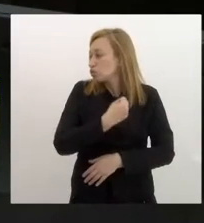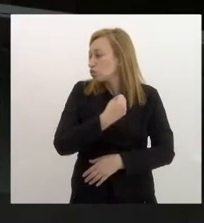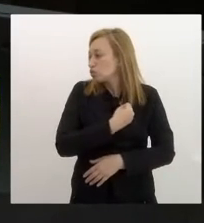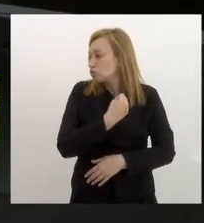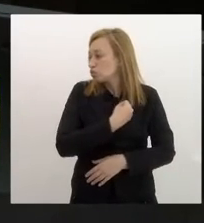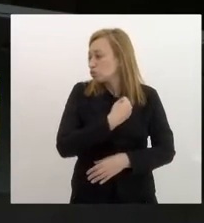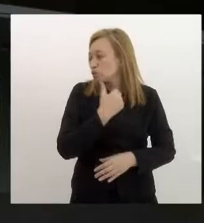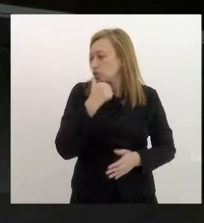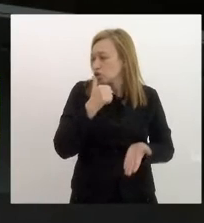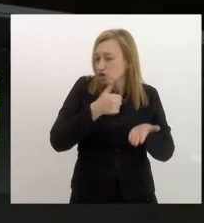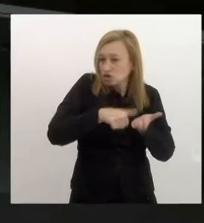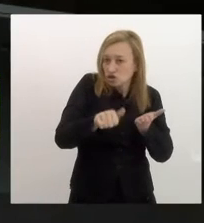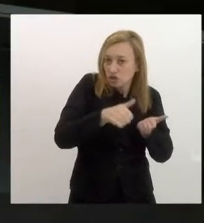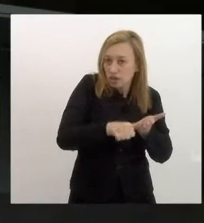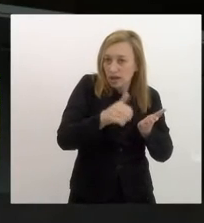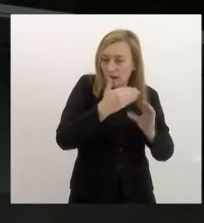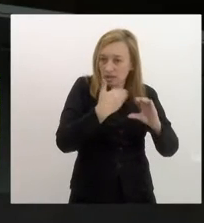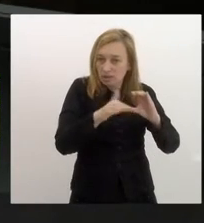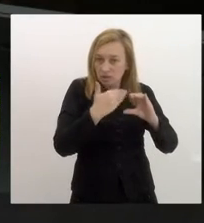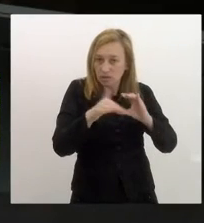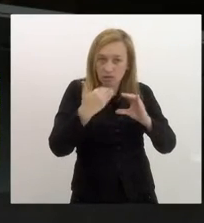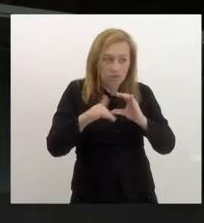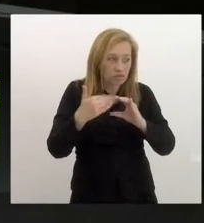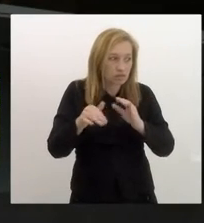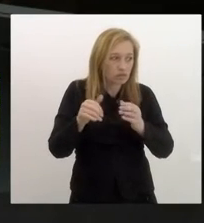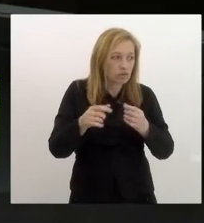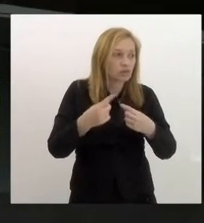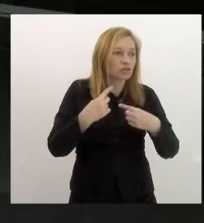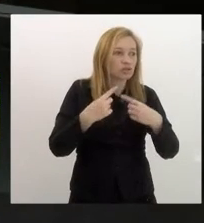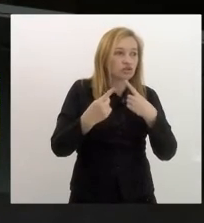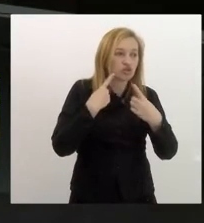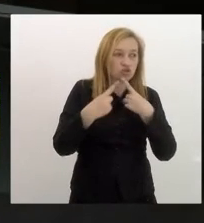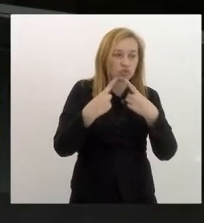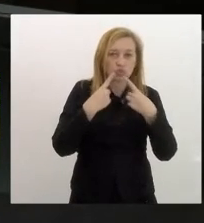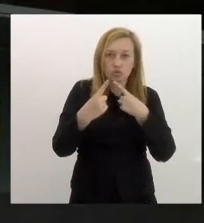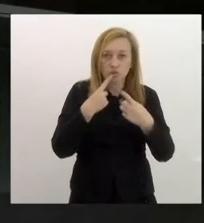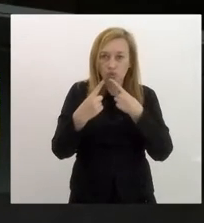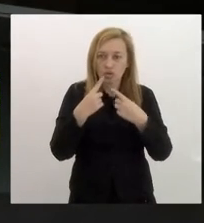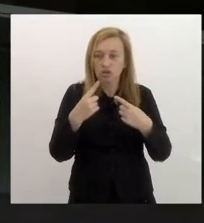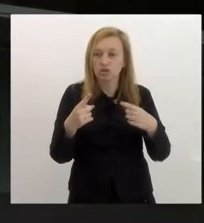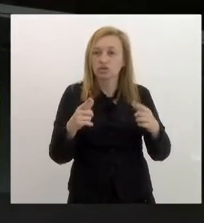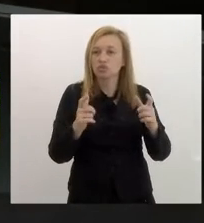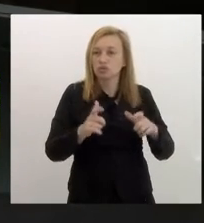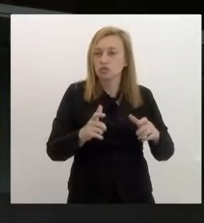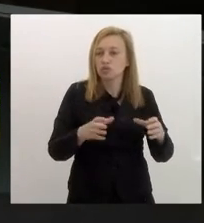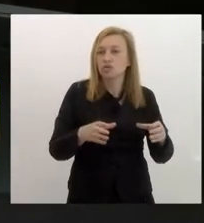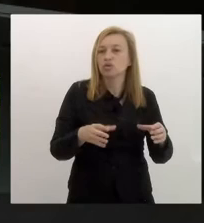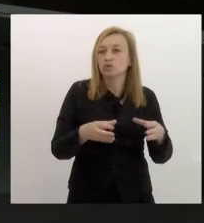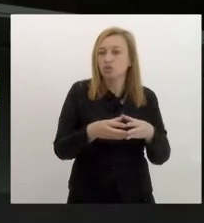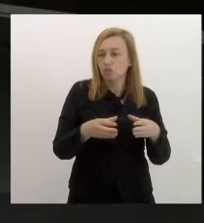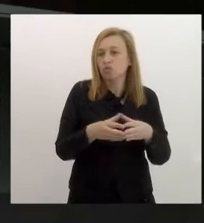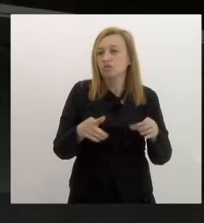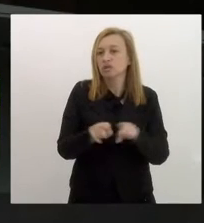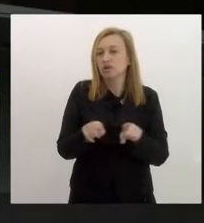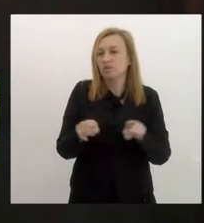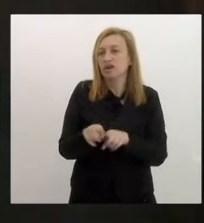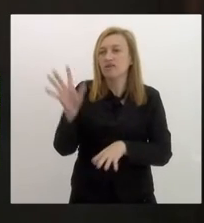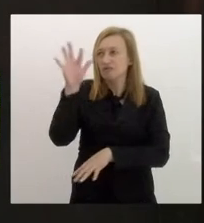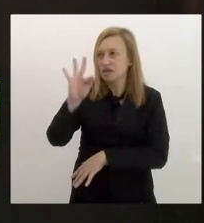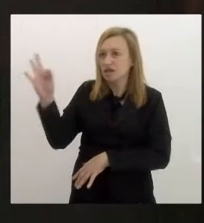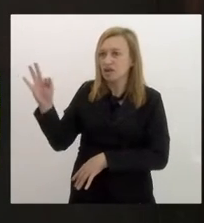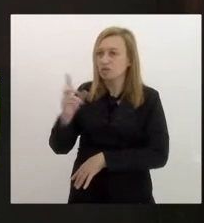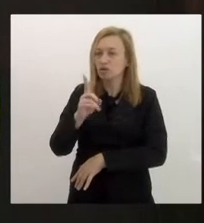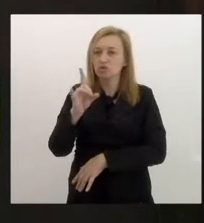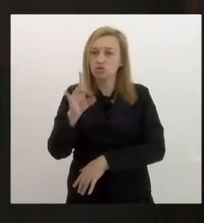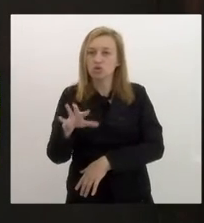cartas e provocações e e discussões com a bancada também Federal Não só do Rio de Janeiro